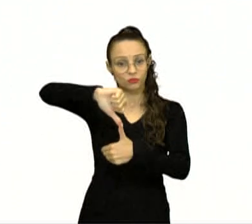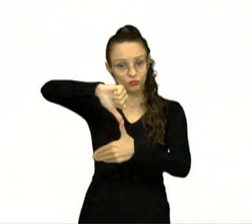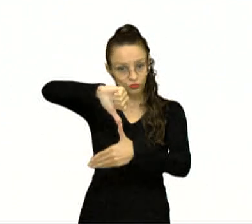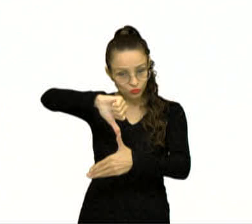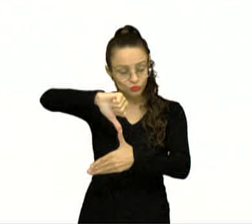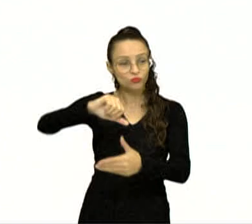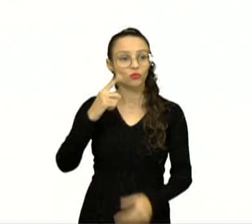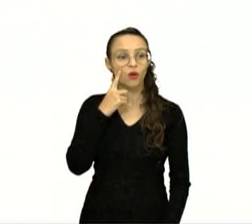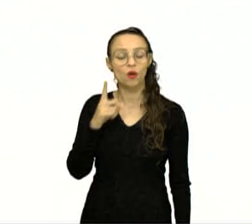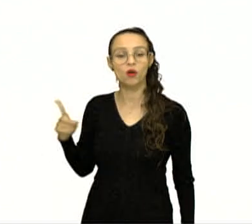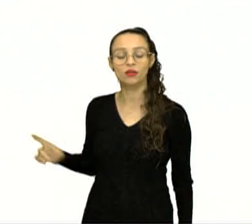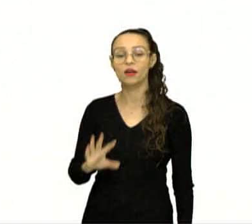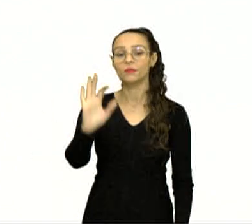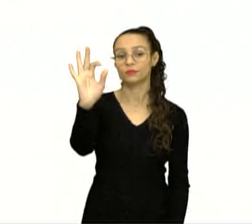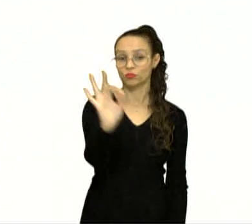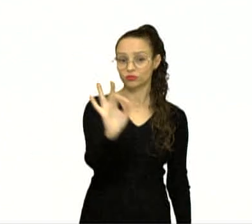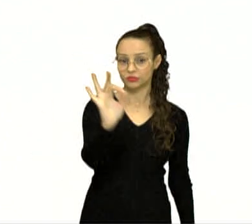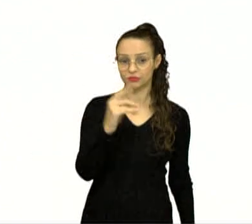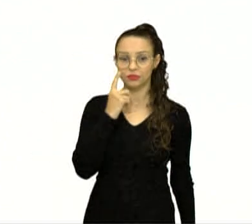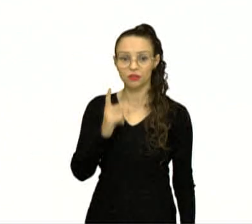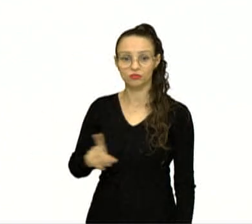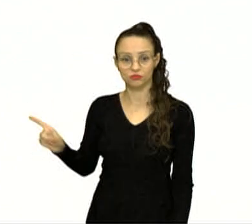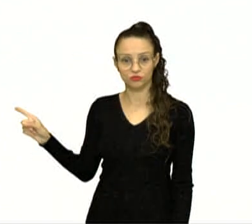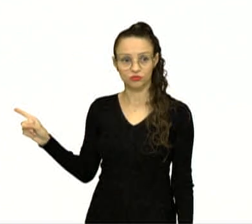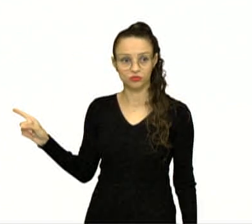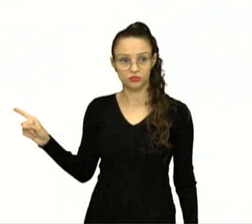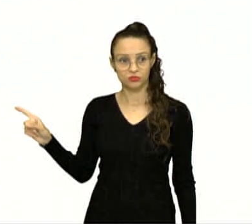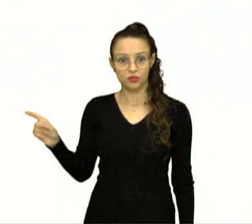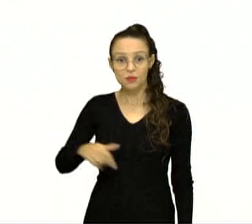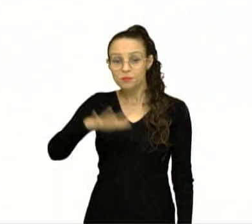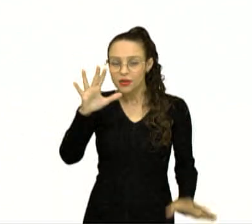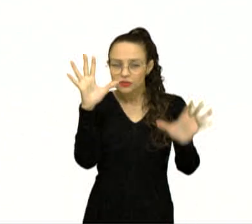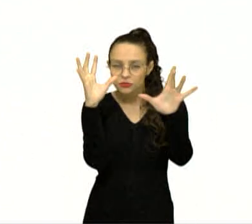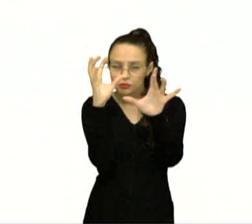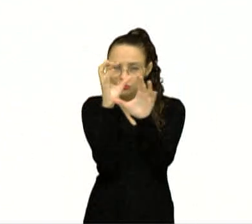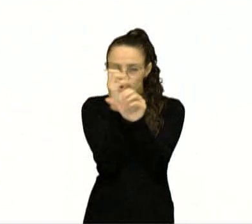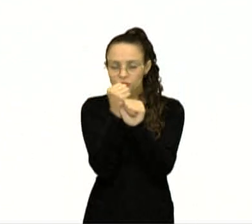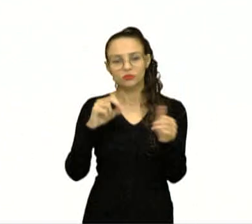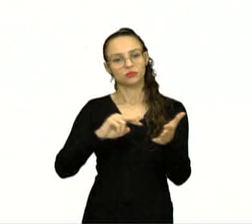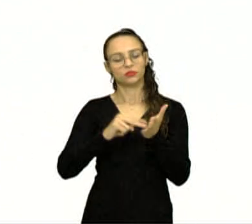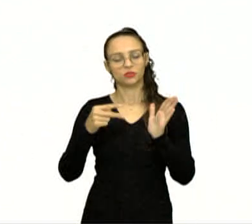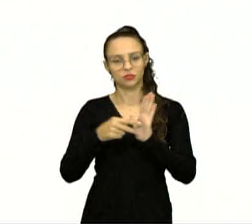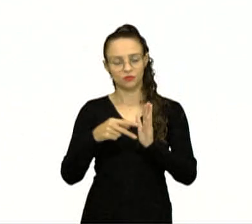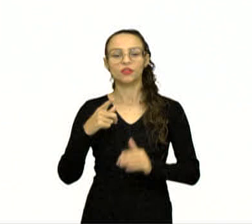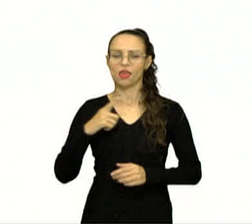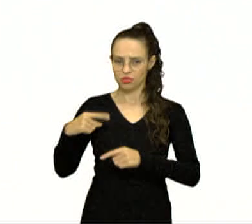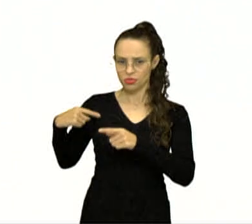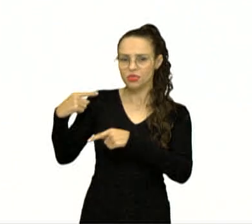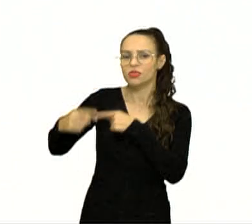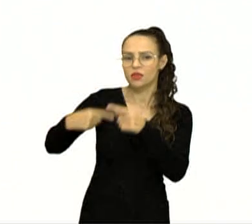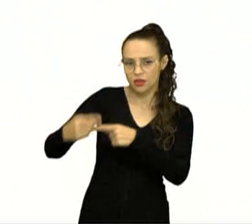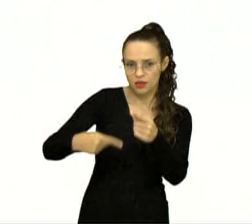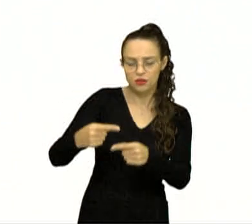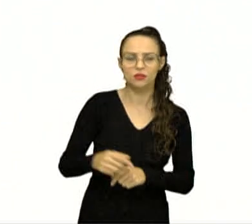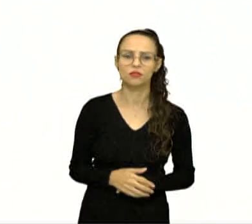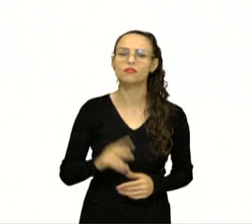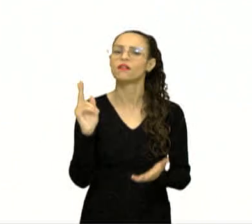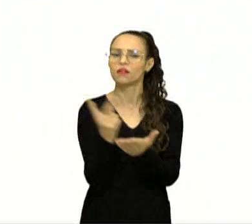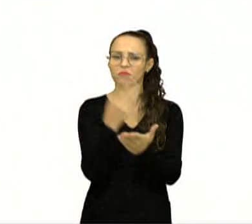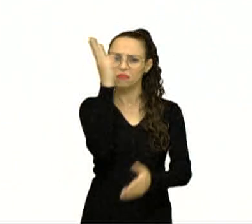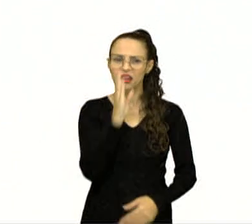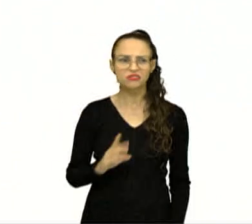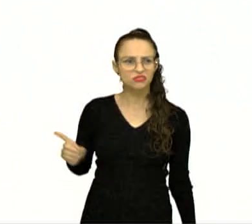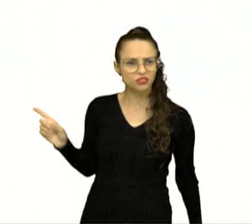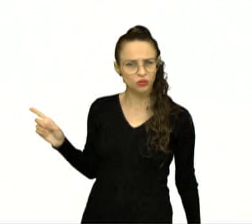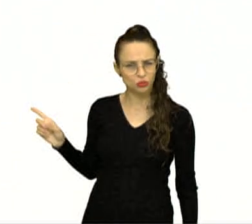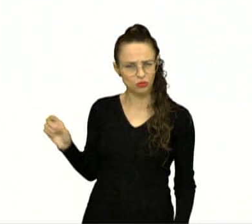a porcentagem, né? Como falou, quanto mais escuro, demonstra a presença de descendentes. O que aconteceu com o Brasil?